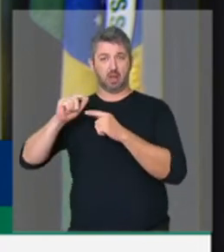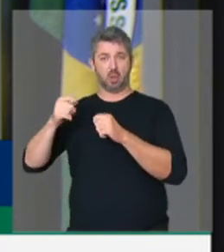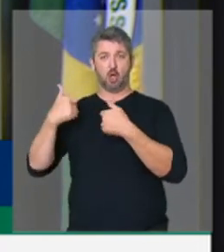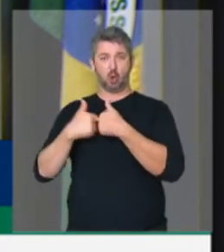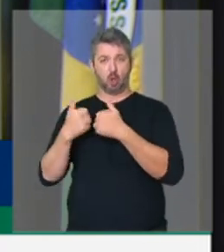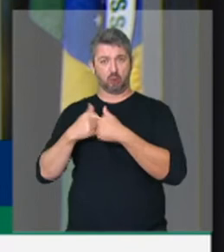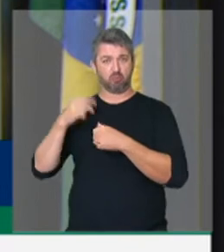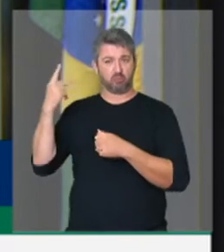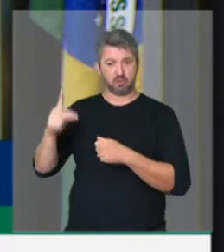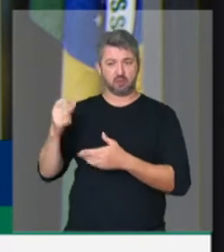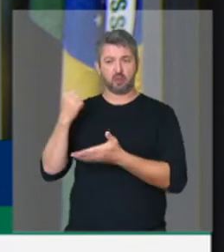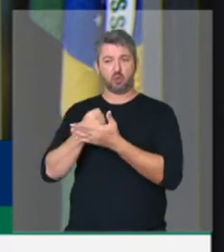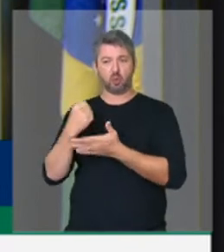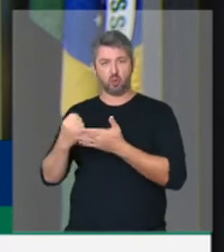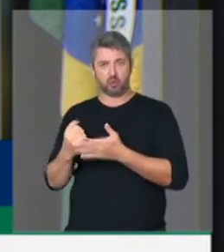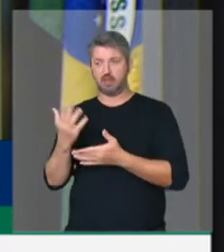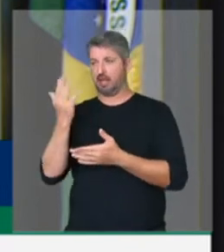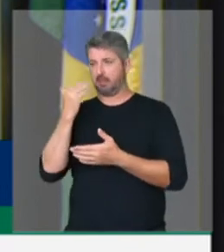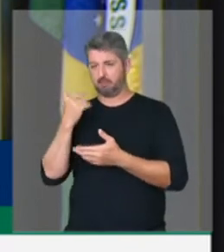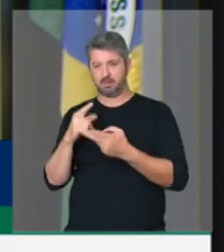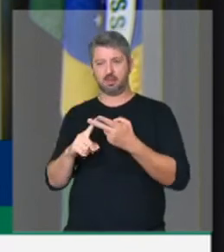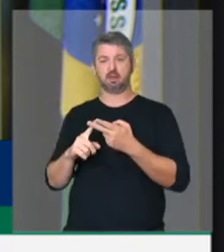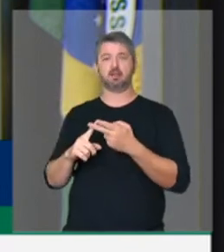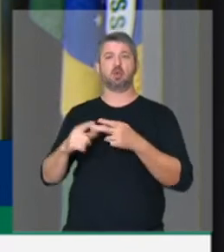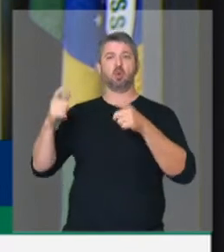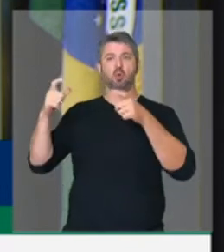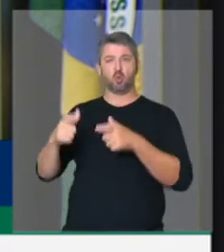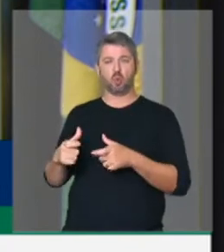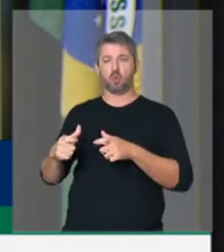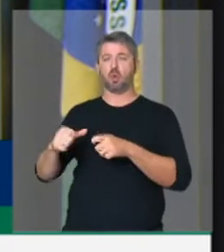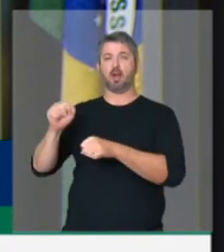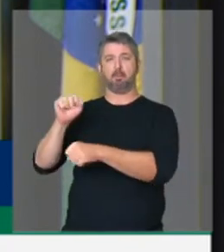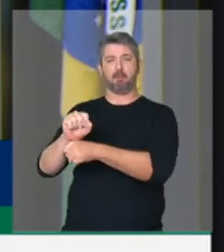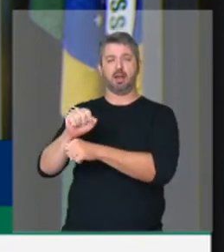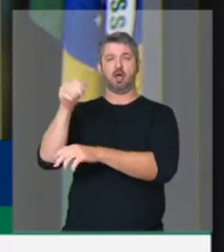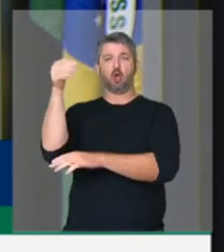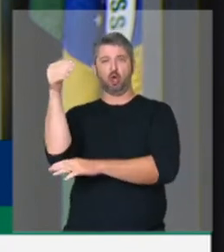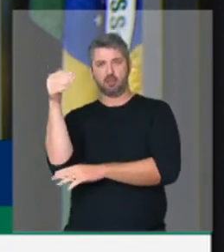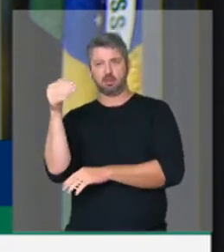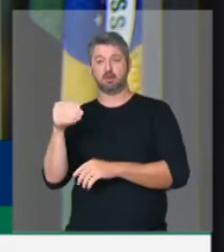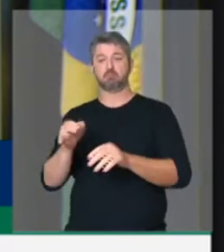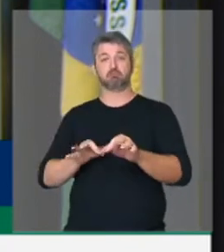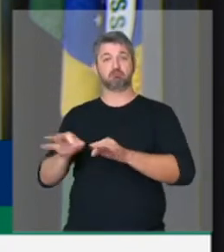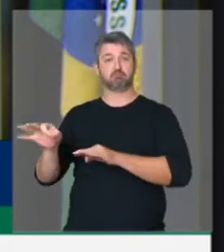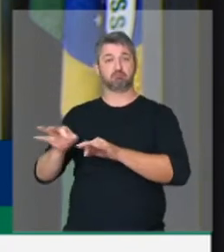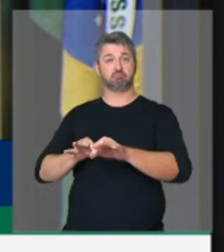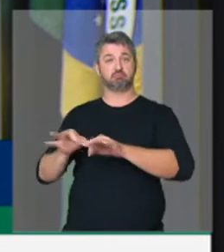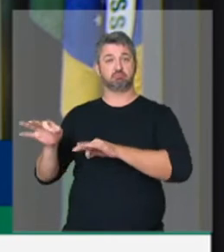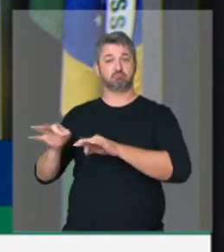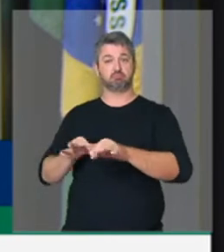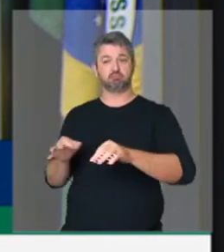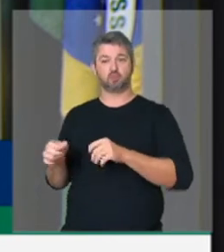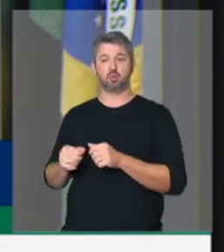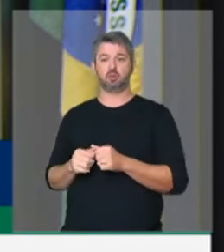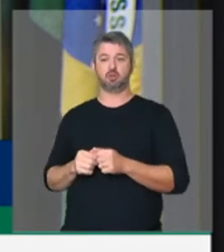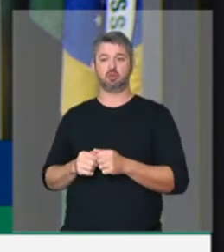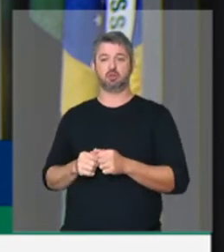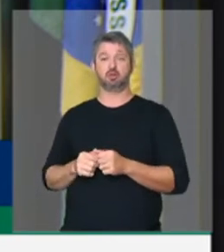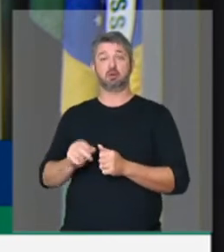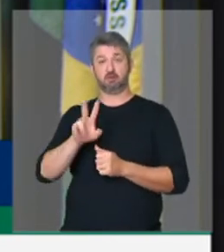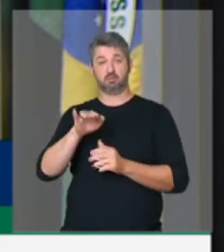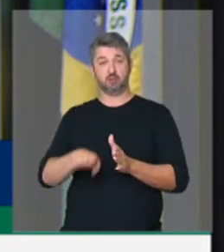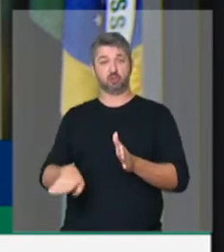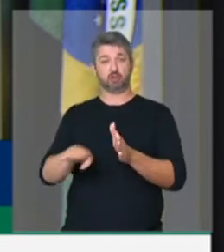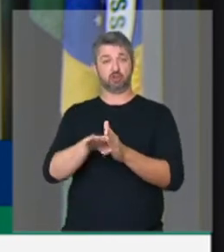ônibus, contrataram alimentação nos pontos de parada, hotéis, e de forma organizada, ordeira, estarão aqui